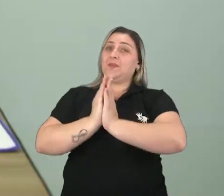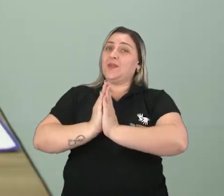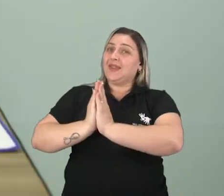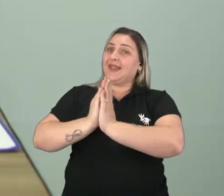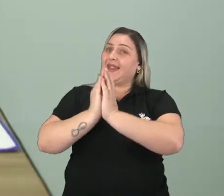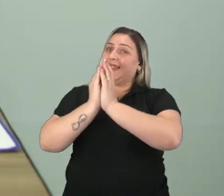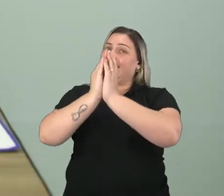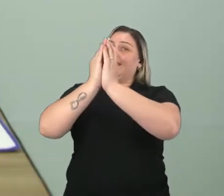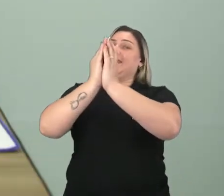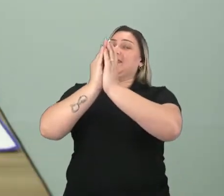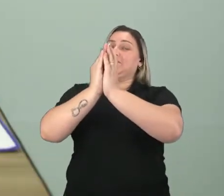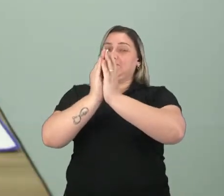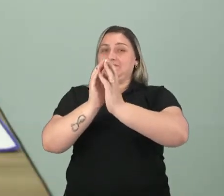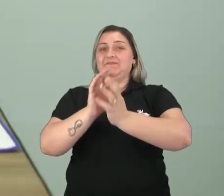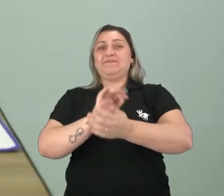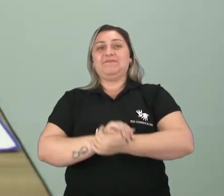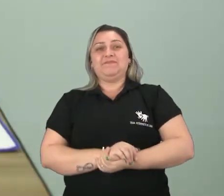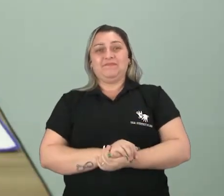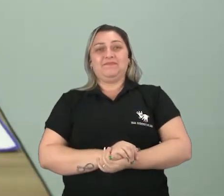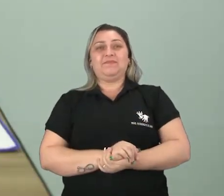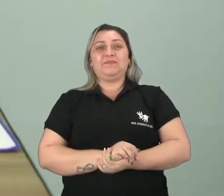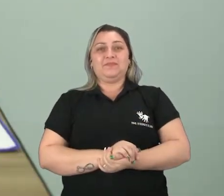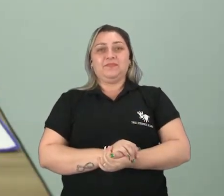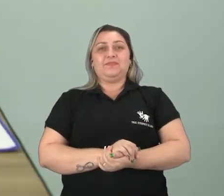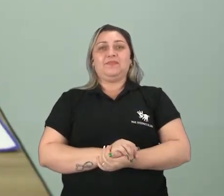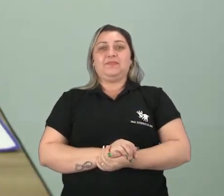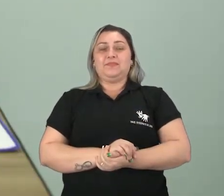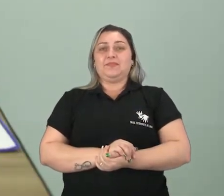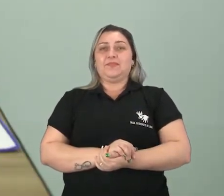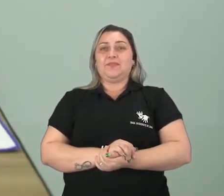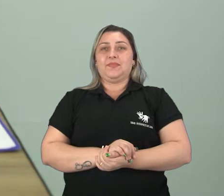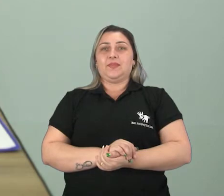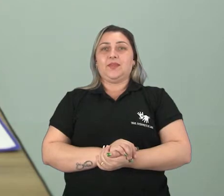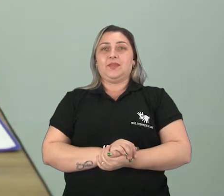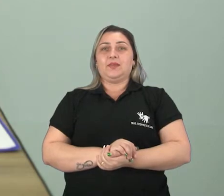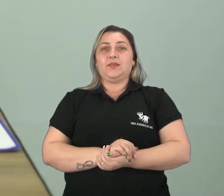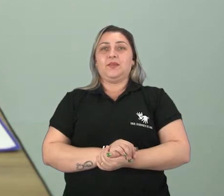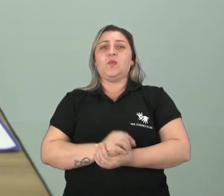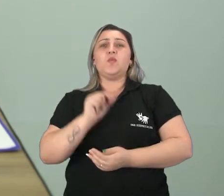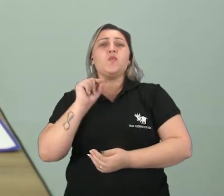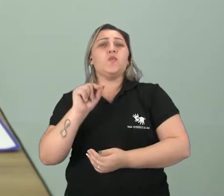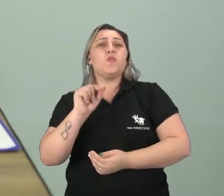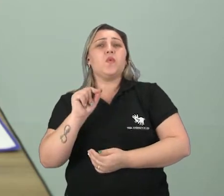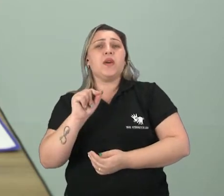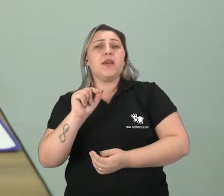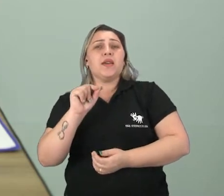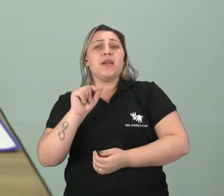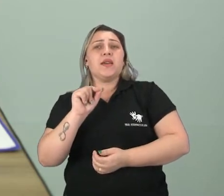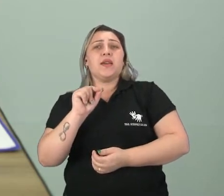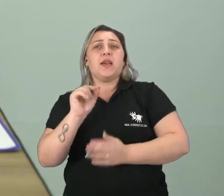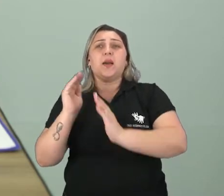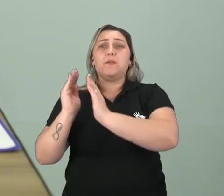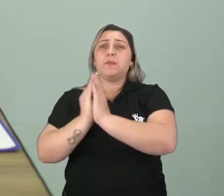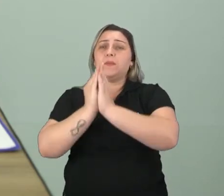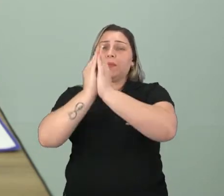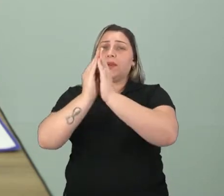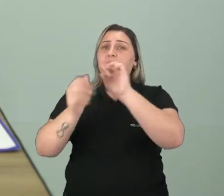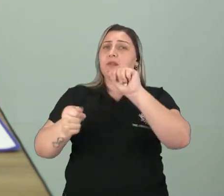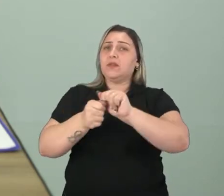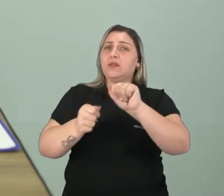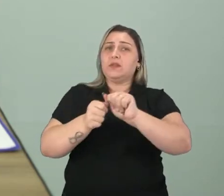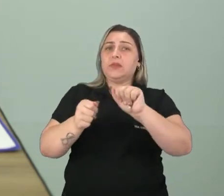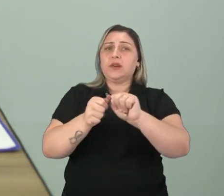uma boneca mais do que será que a boneca é feita